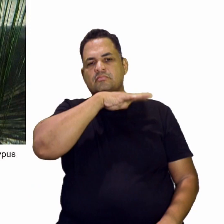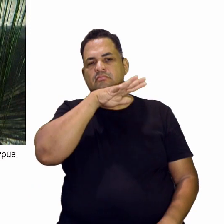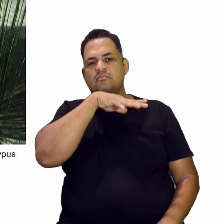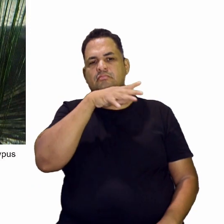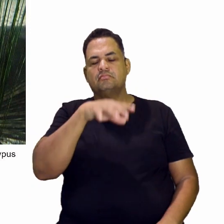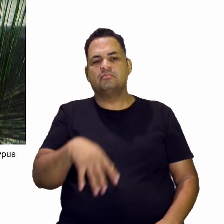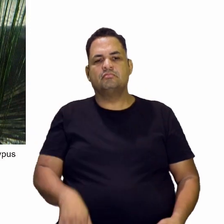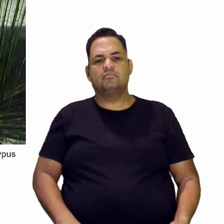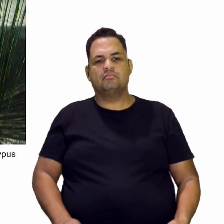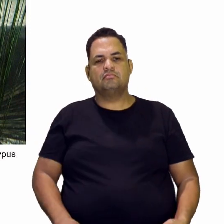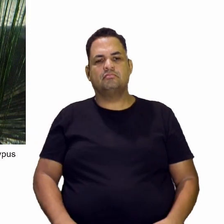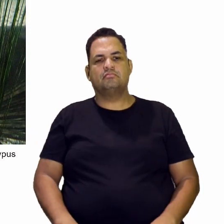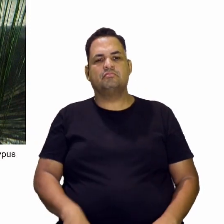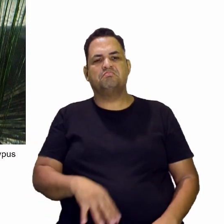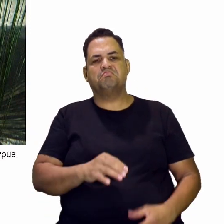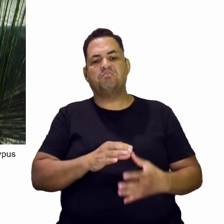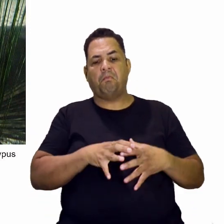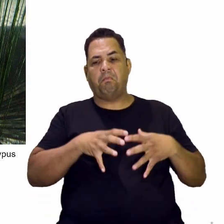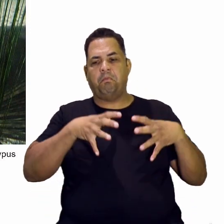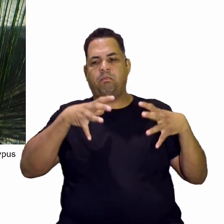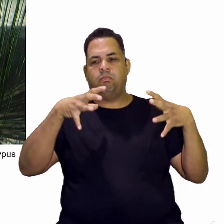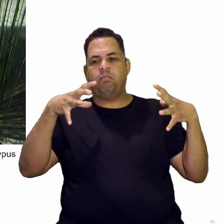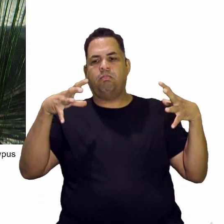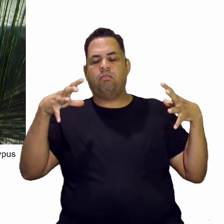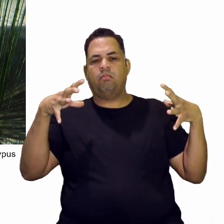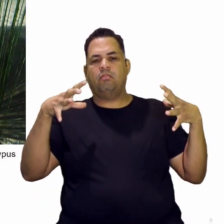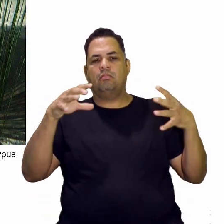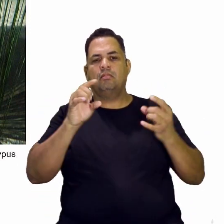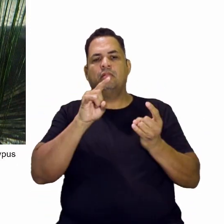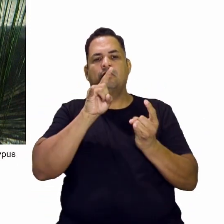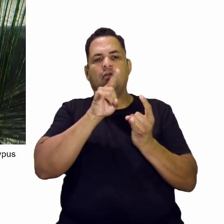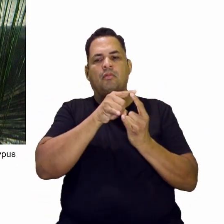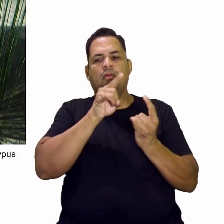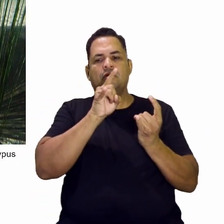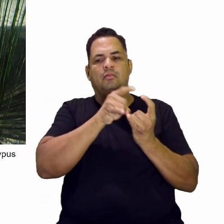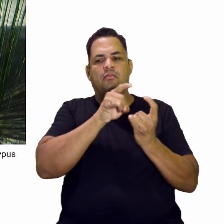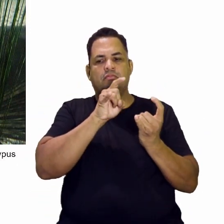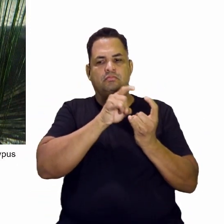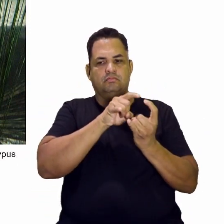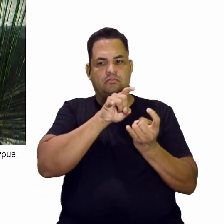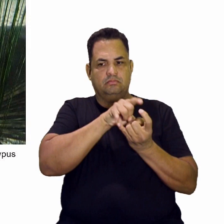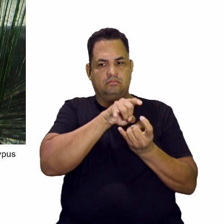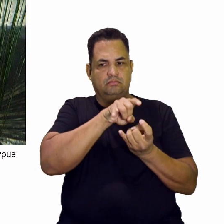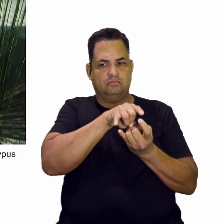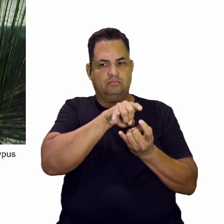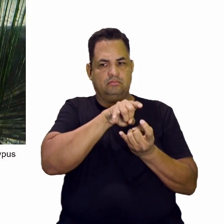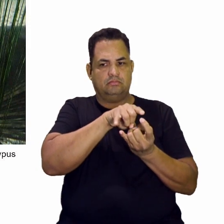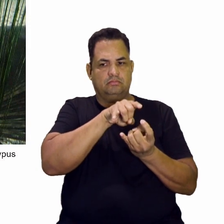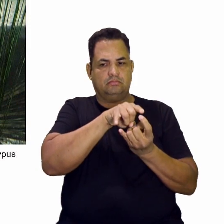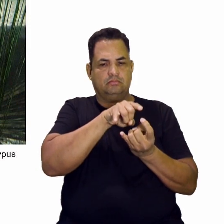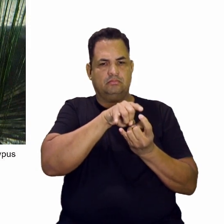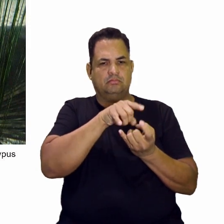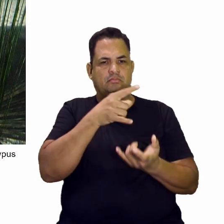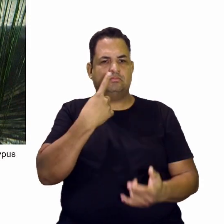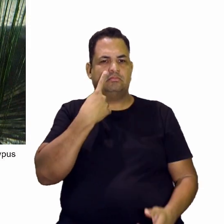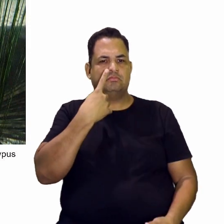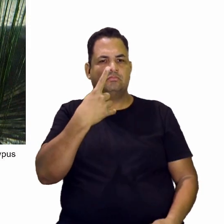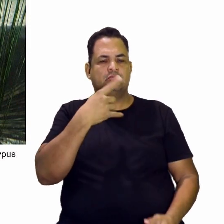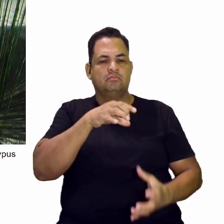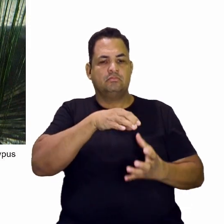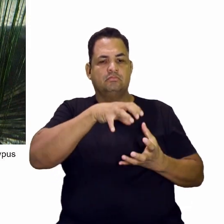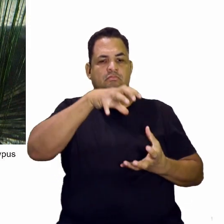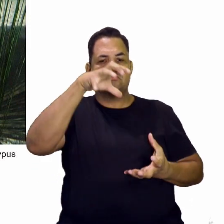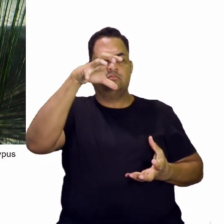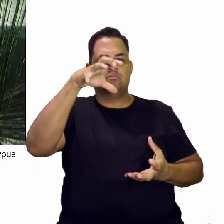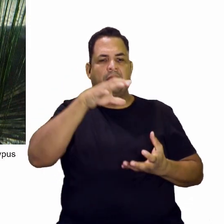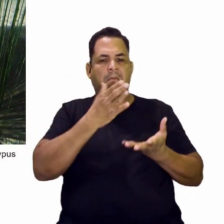aqui é de um mamífero de grande porte, hipopótamo, tá? Esses animais gigantes que